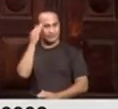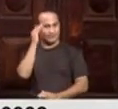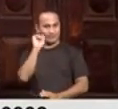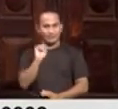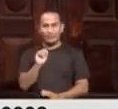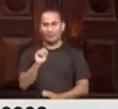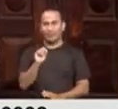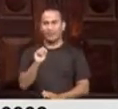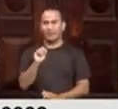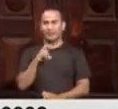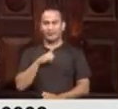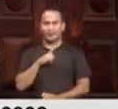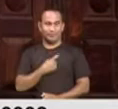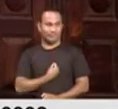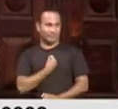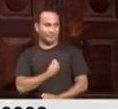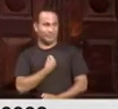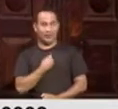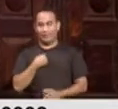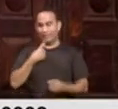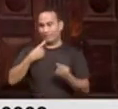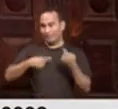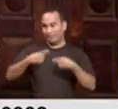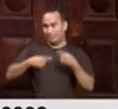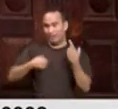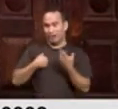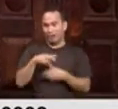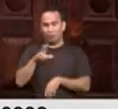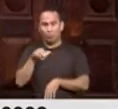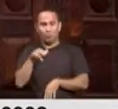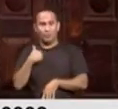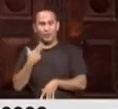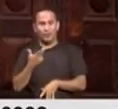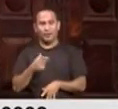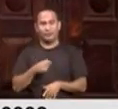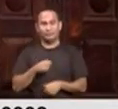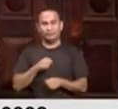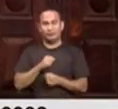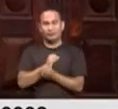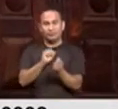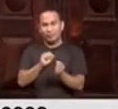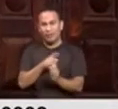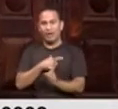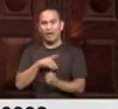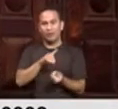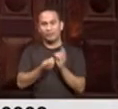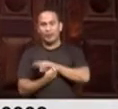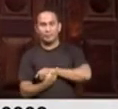Assembleia Legislativa, a presença desses deputados nunca impediram a oposição de existir.